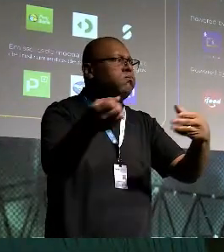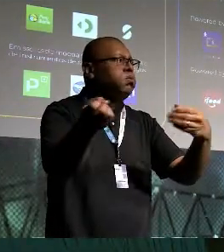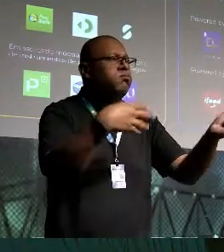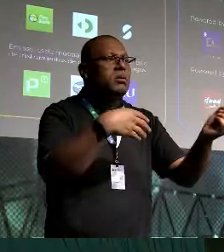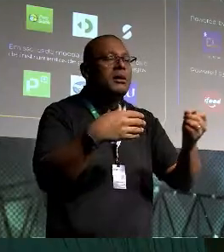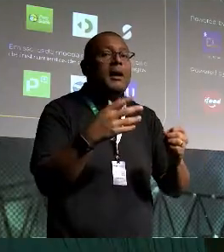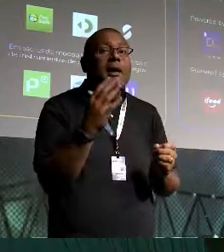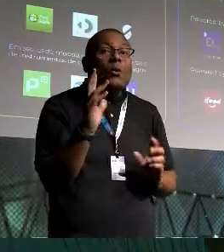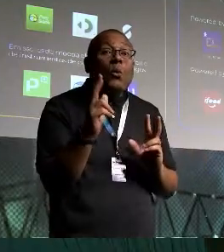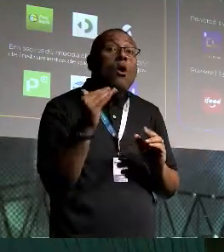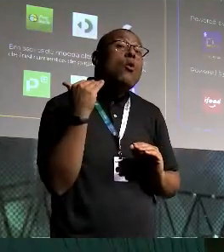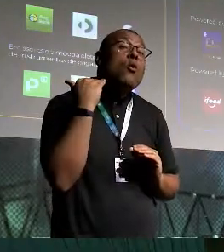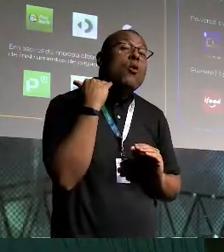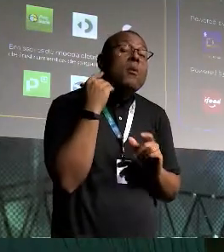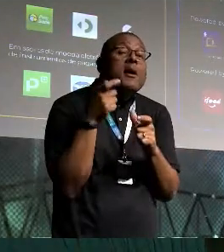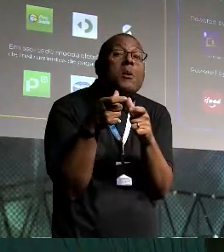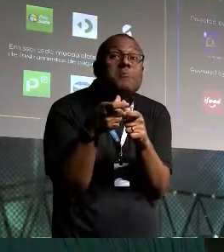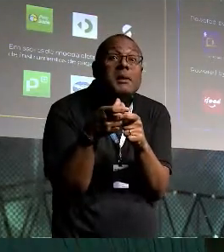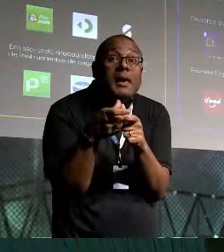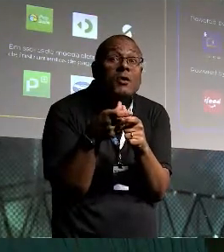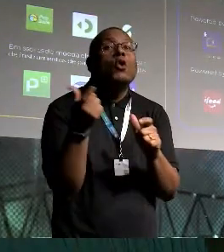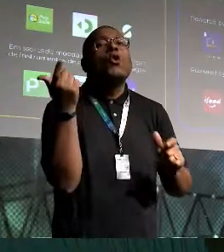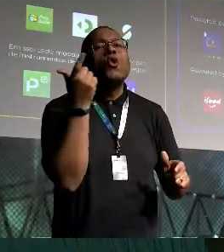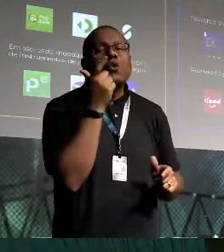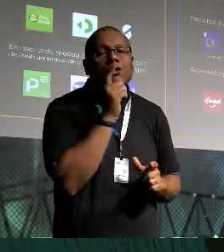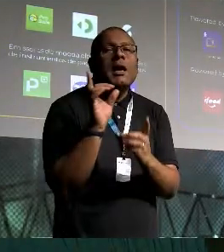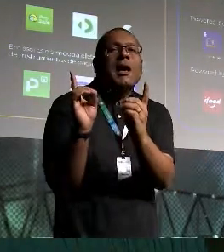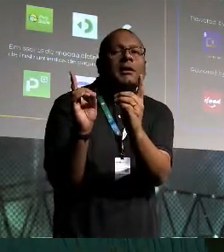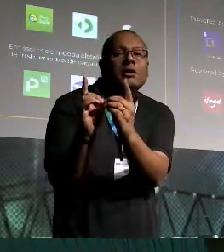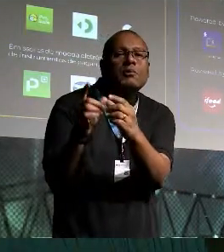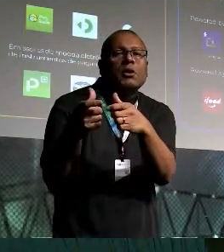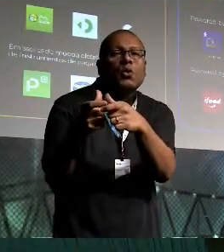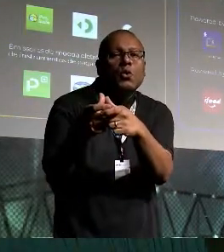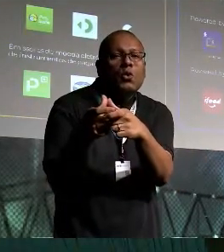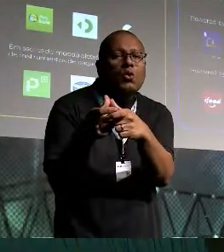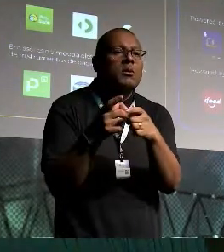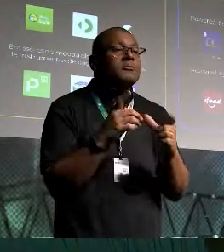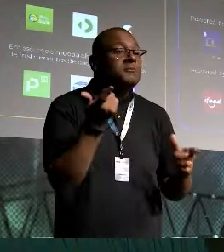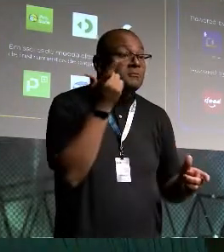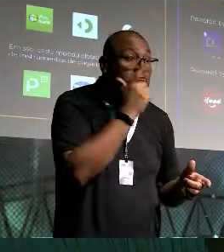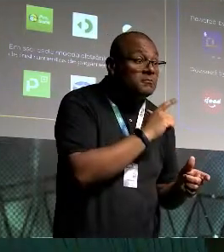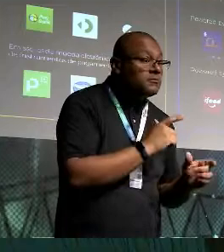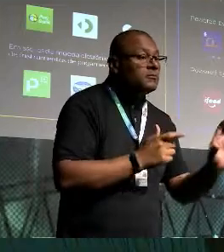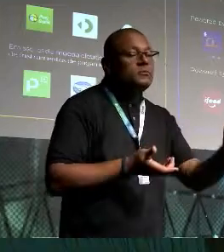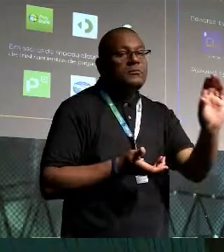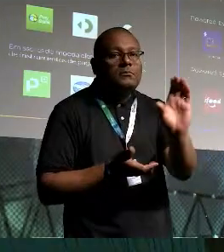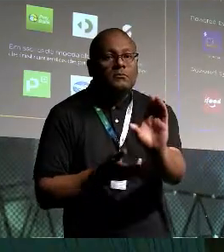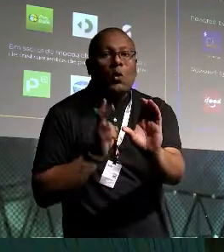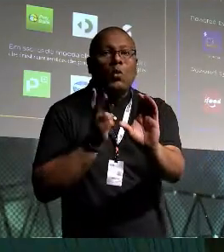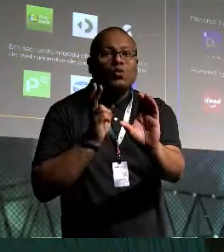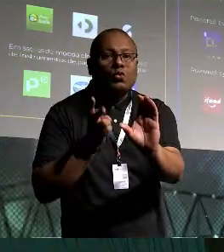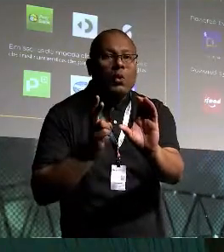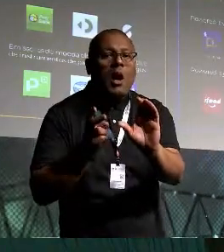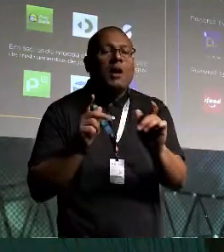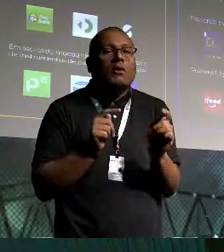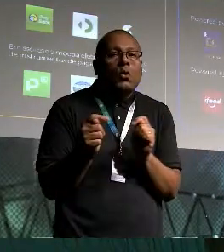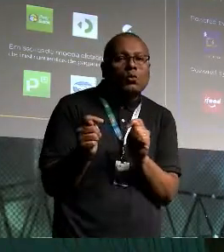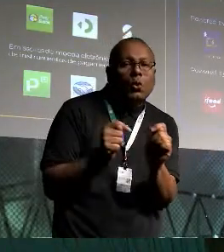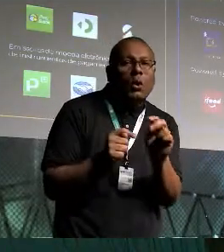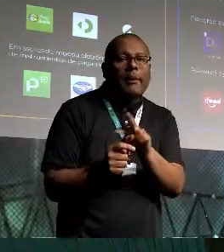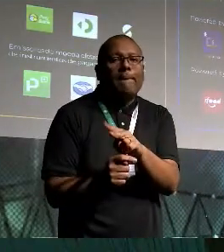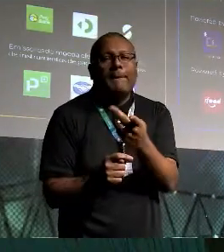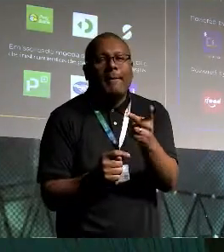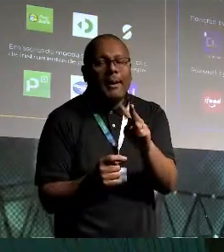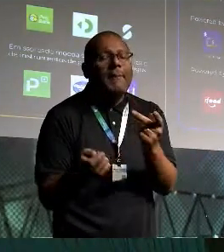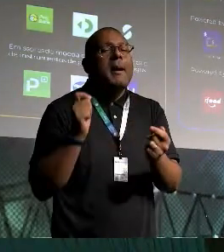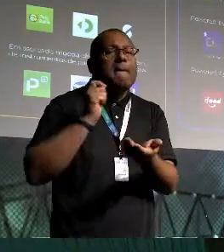pequenos banquinhos que conseguiam capturar algum recurso financeiro, mantê-lo numa conta, permitir que o cliente